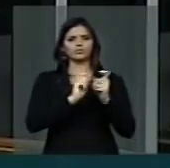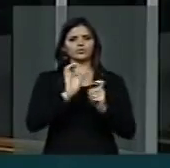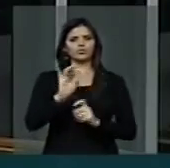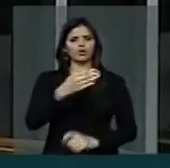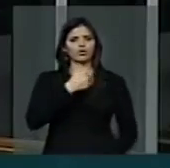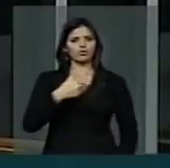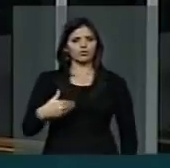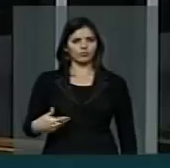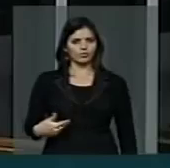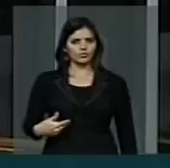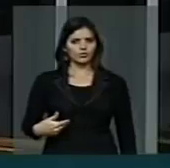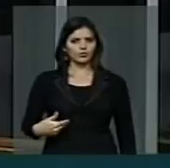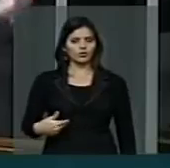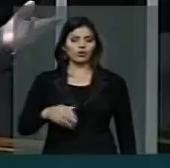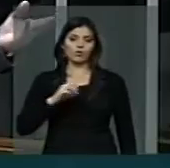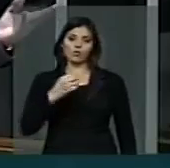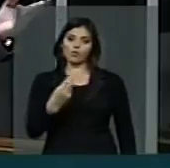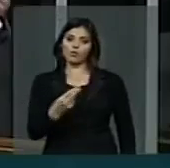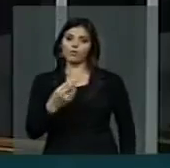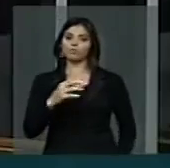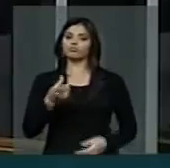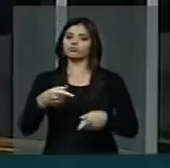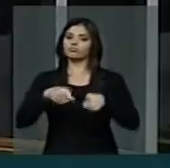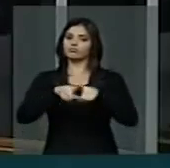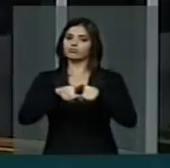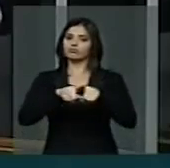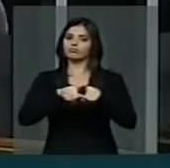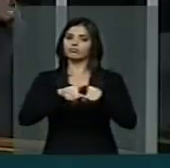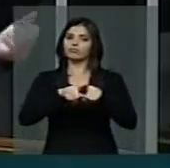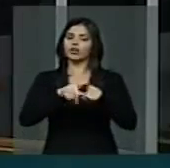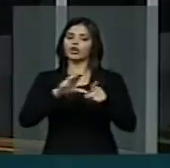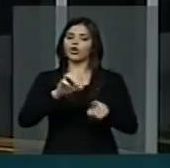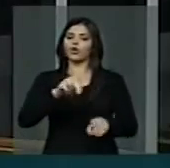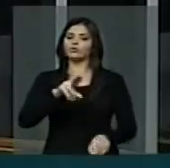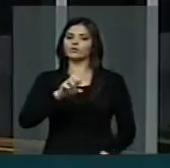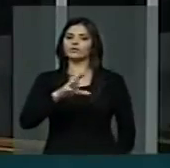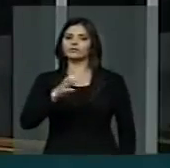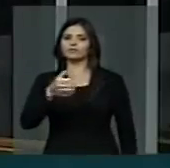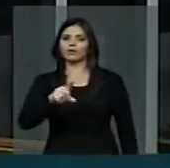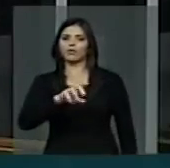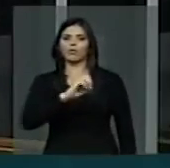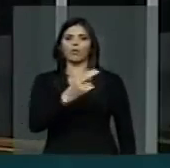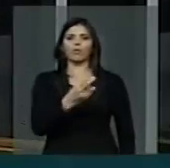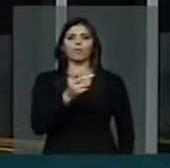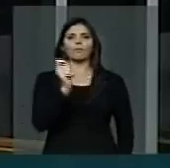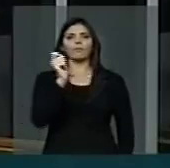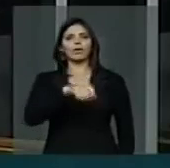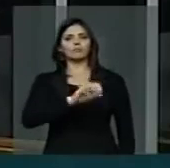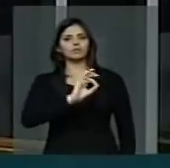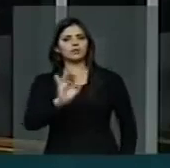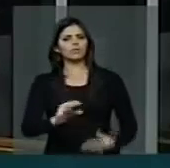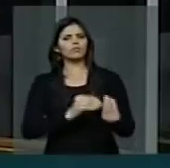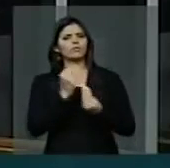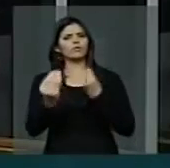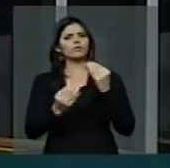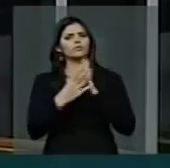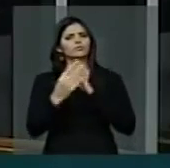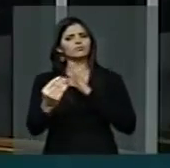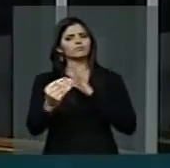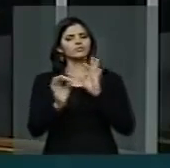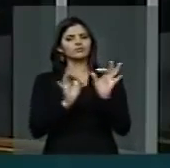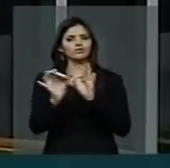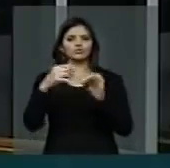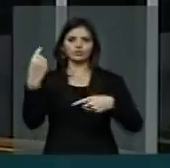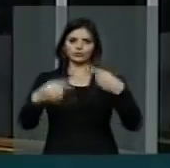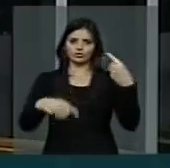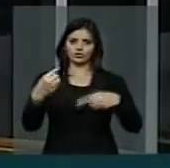poder público, ou em concessões, ou em permissão? Como é esse formato que nós estamos aqui discutindo? Na realidade,